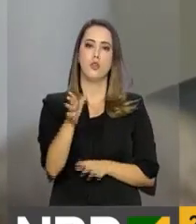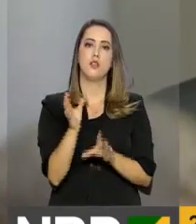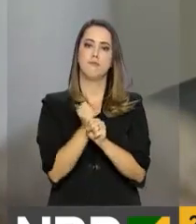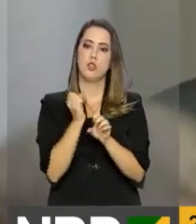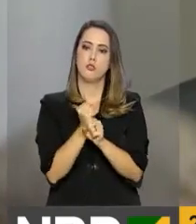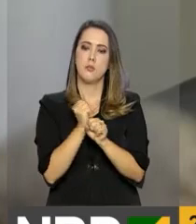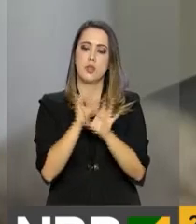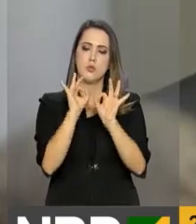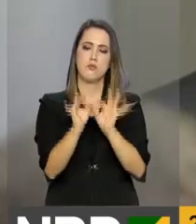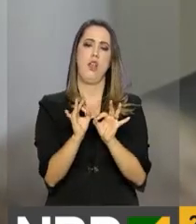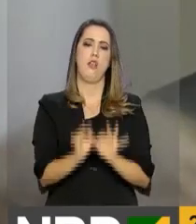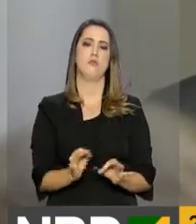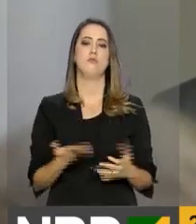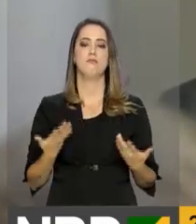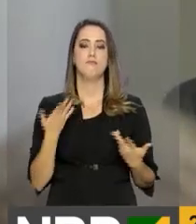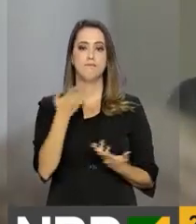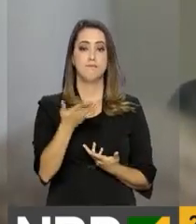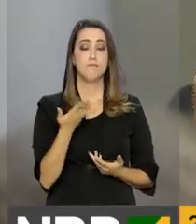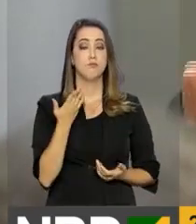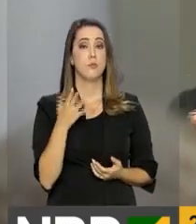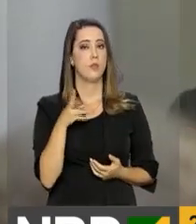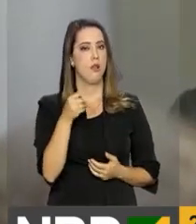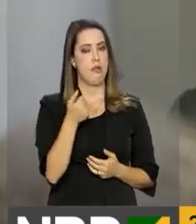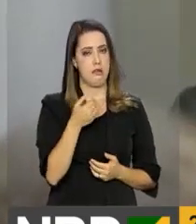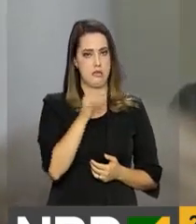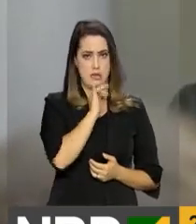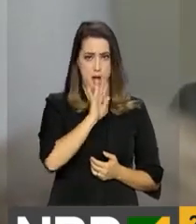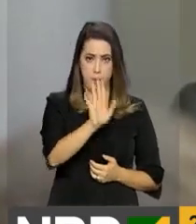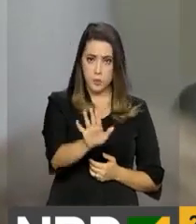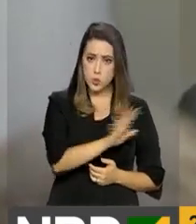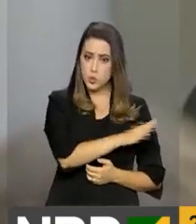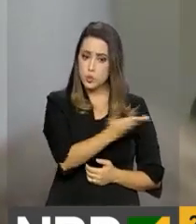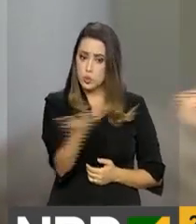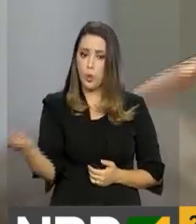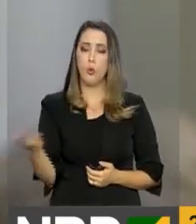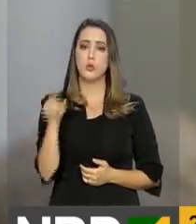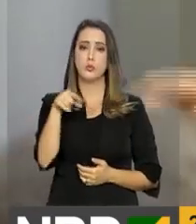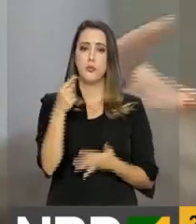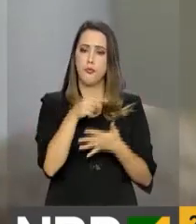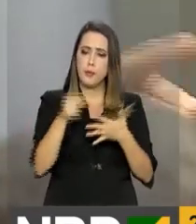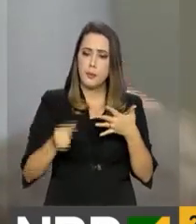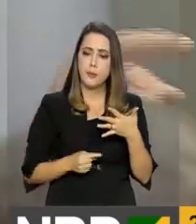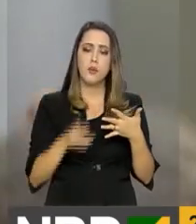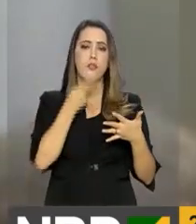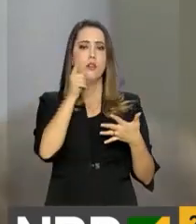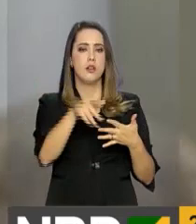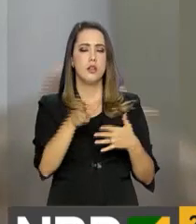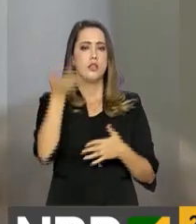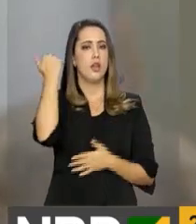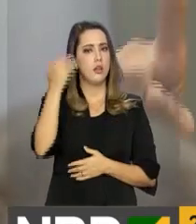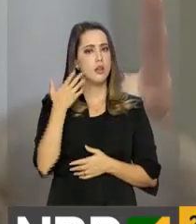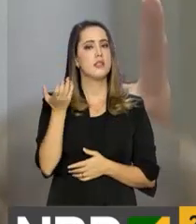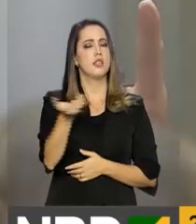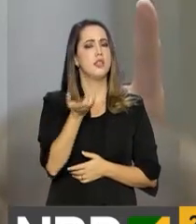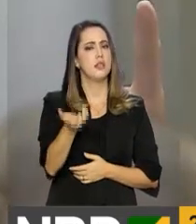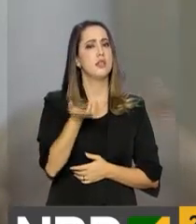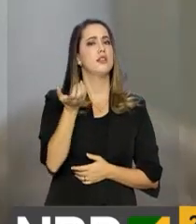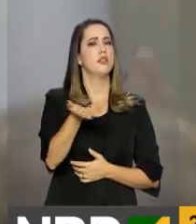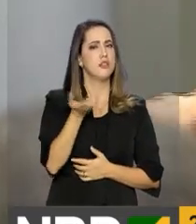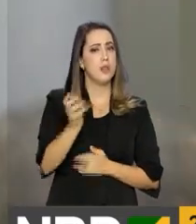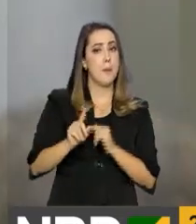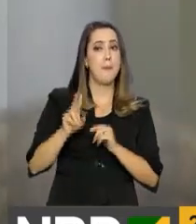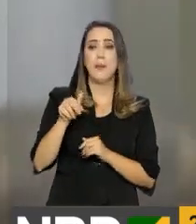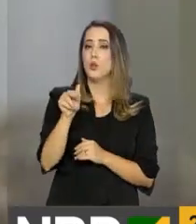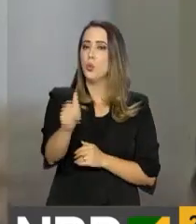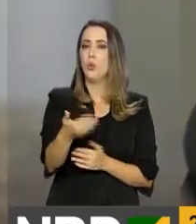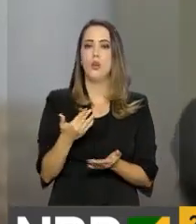fechassem tranquilamente os seus balanços. Estou dando esses exemplos para dizer de coisas que há muito tempo se pleiteava e não se conseguia.